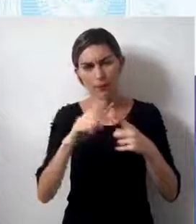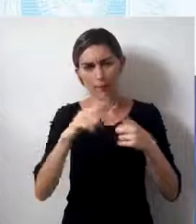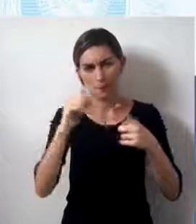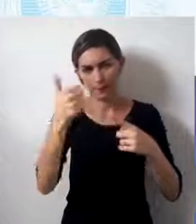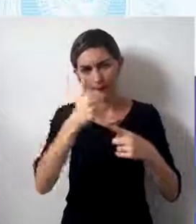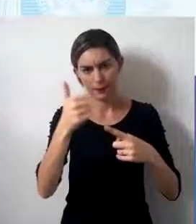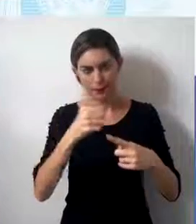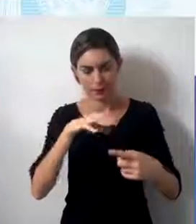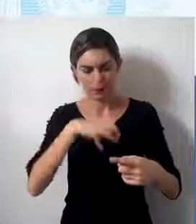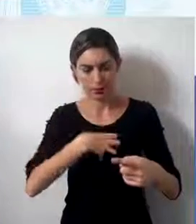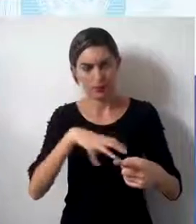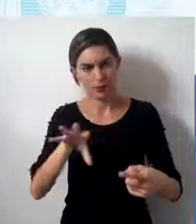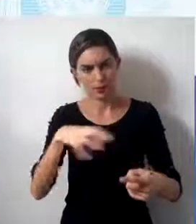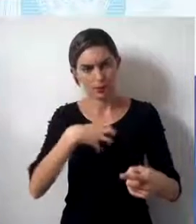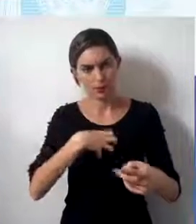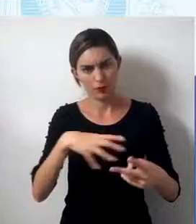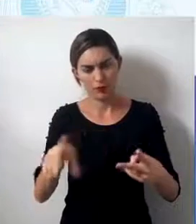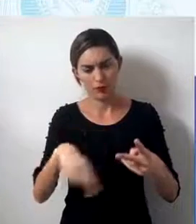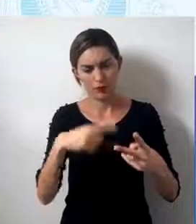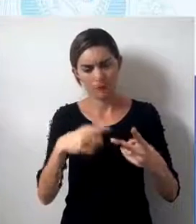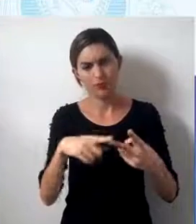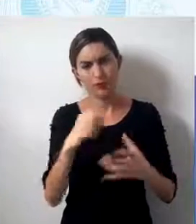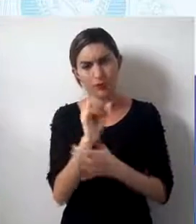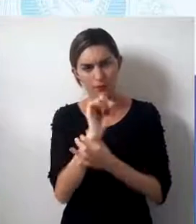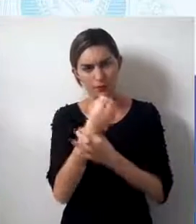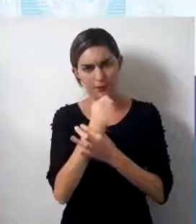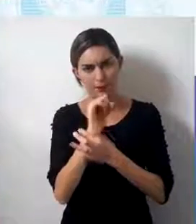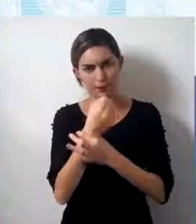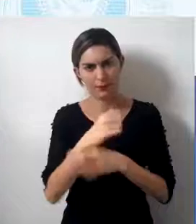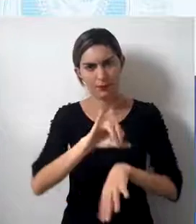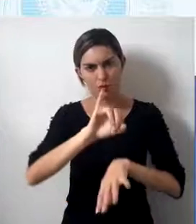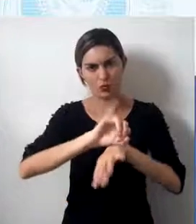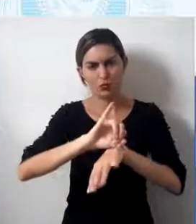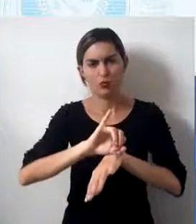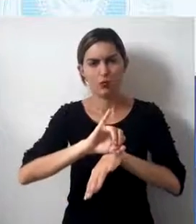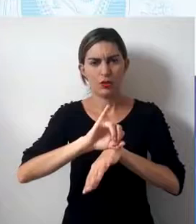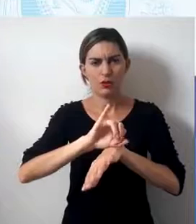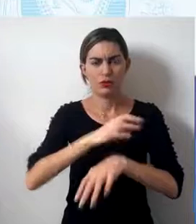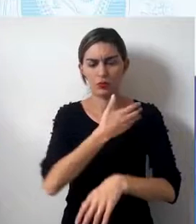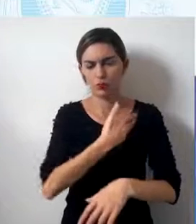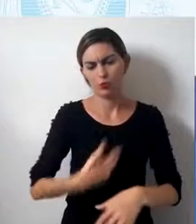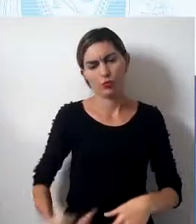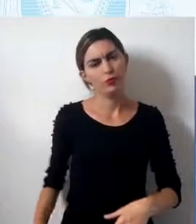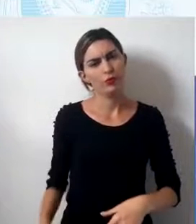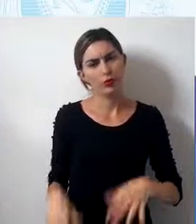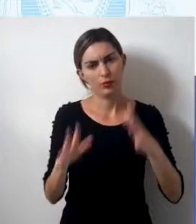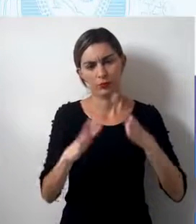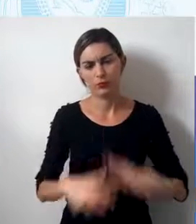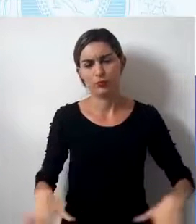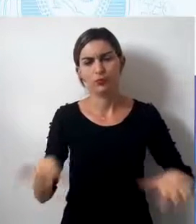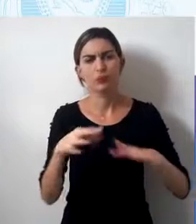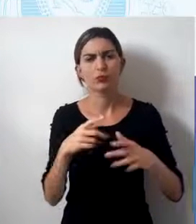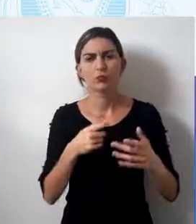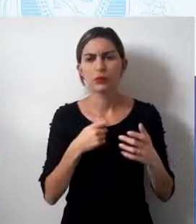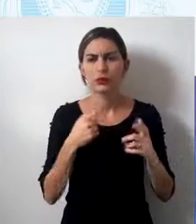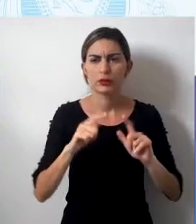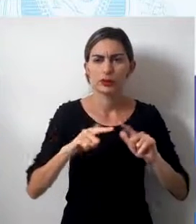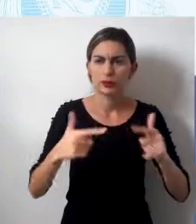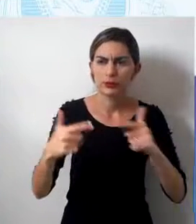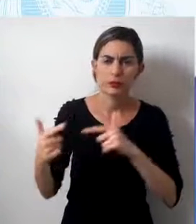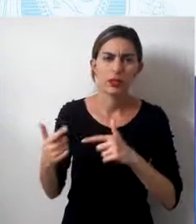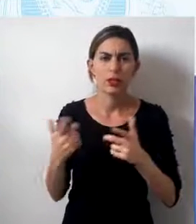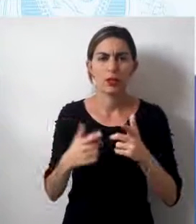né? Ali presente como sede do governo geral. O governo geral foi uma tentativa de centralização